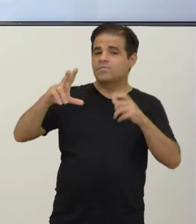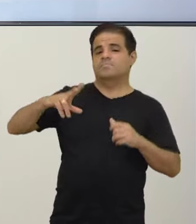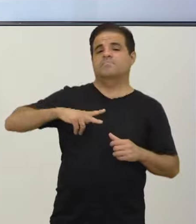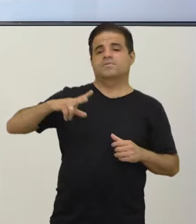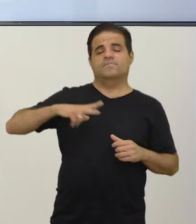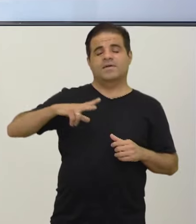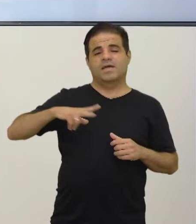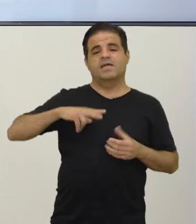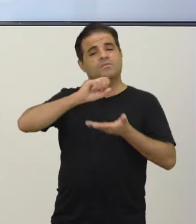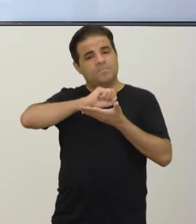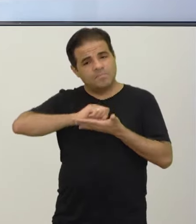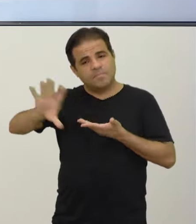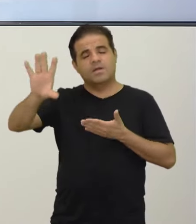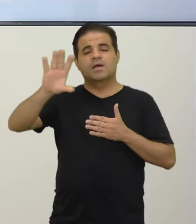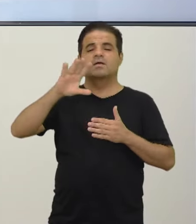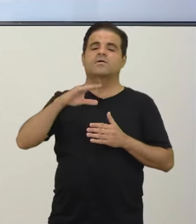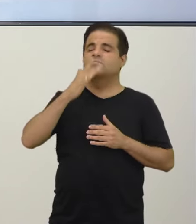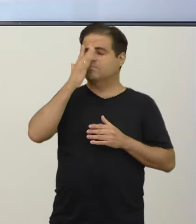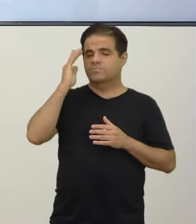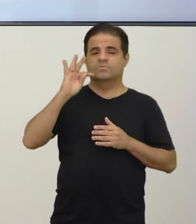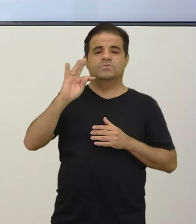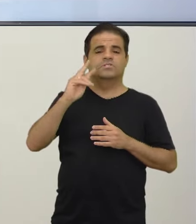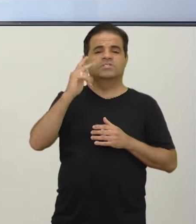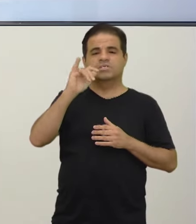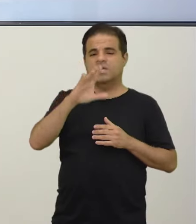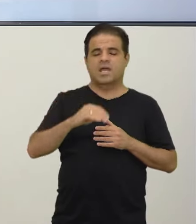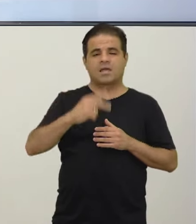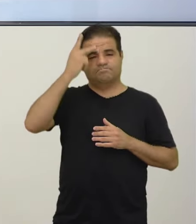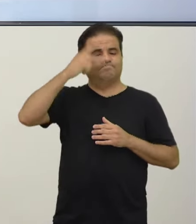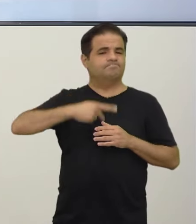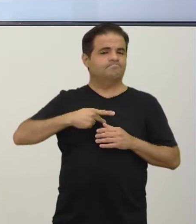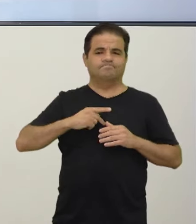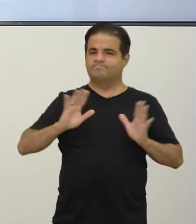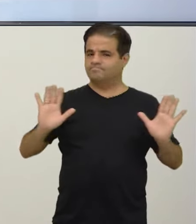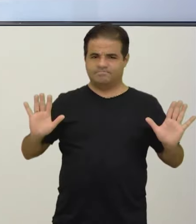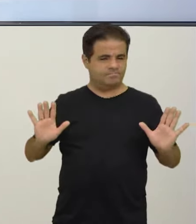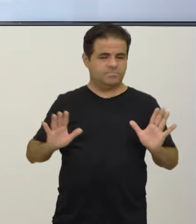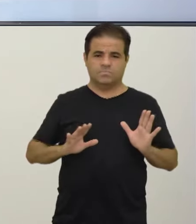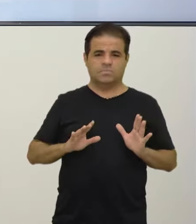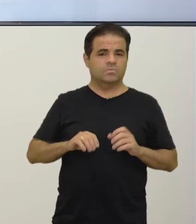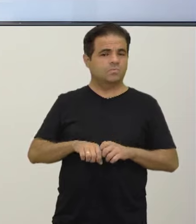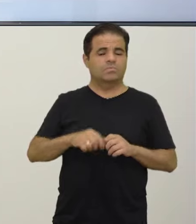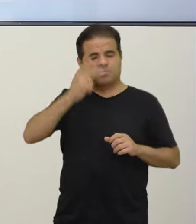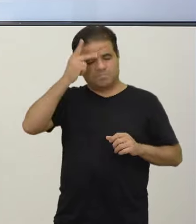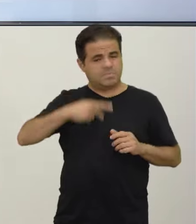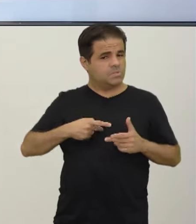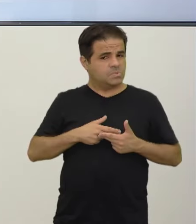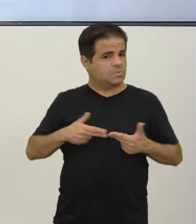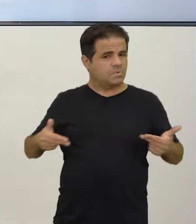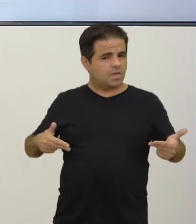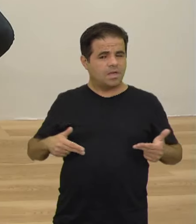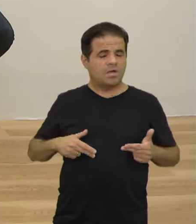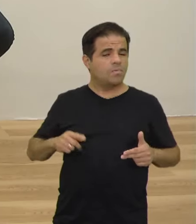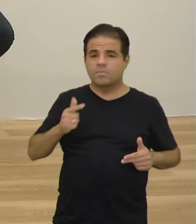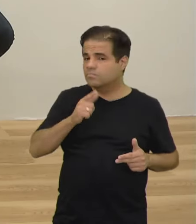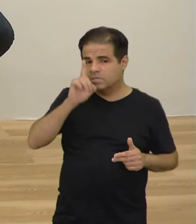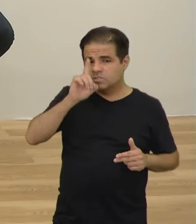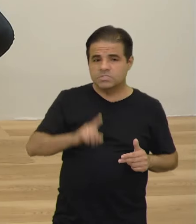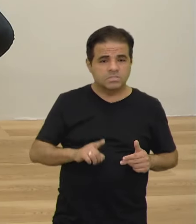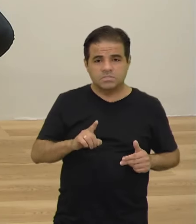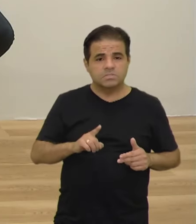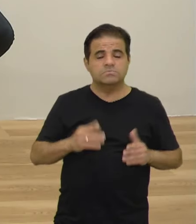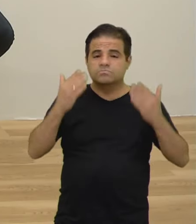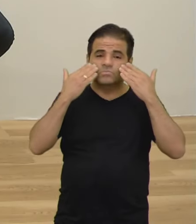né? Eu mando uma mensagem pro Thiago de cunho pessoal, não é nem sexual, pessoal. Ele não tem o direito